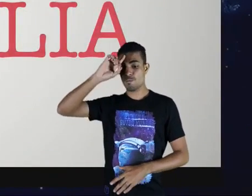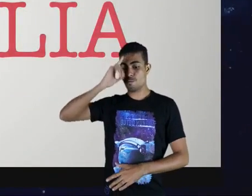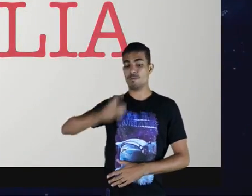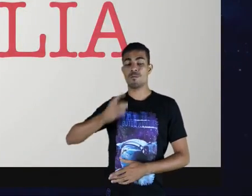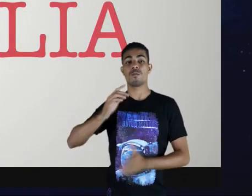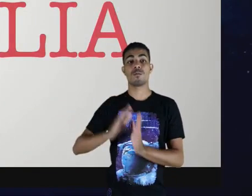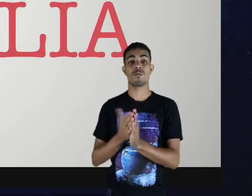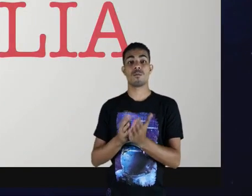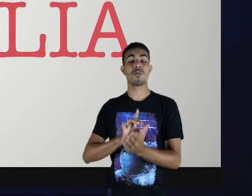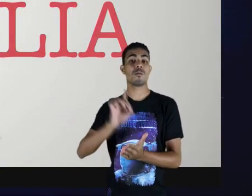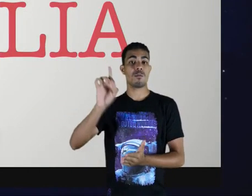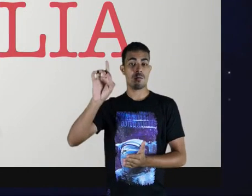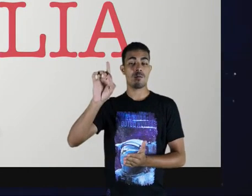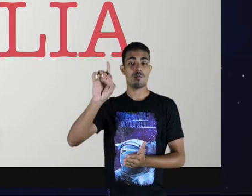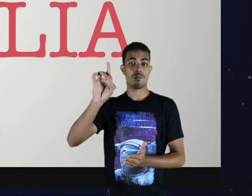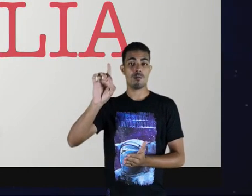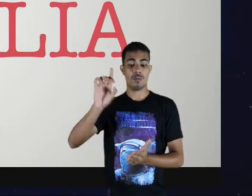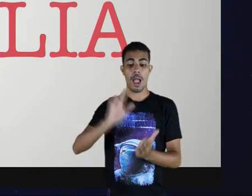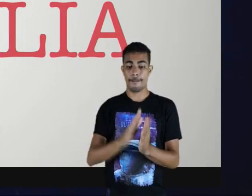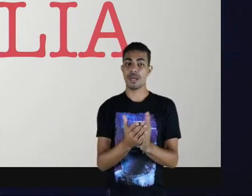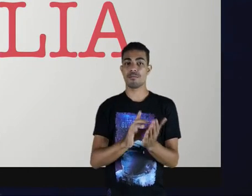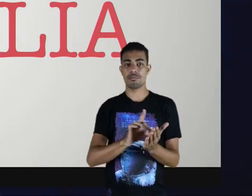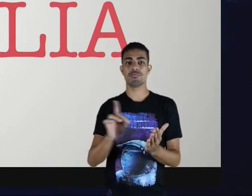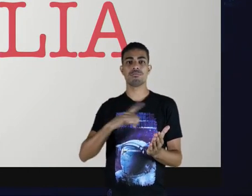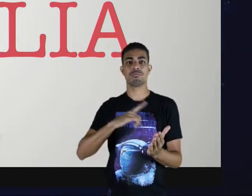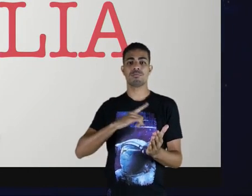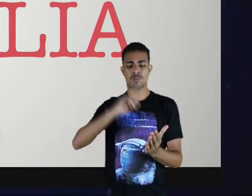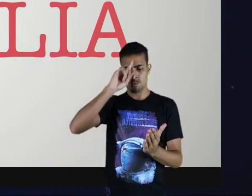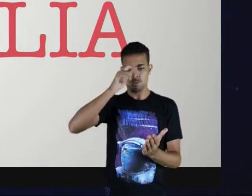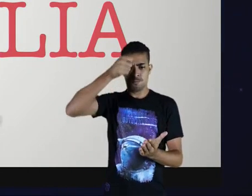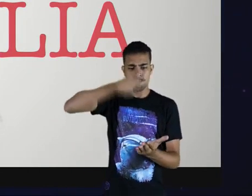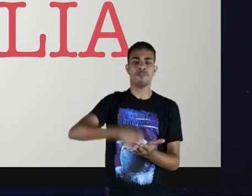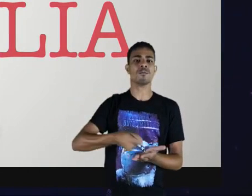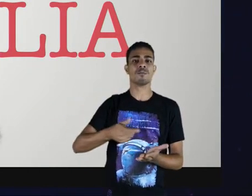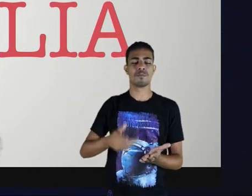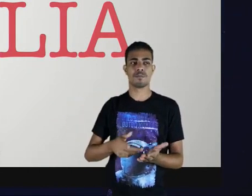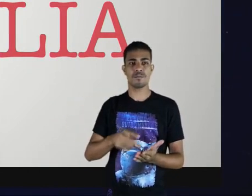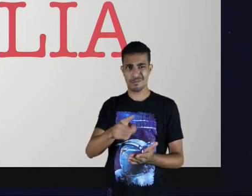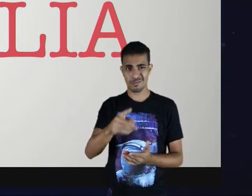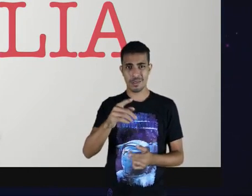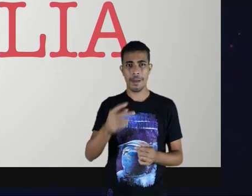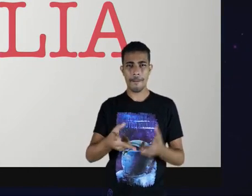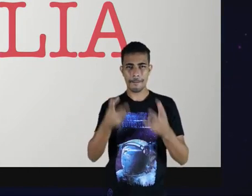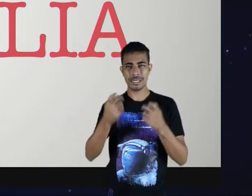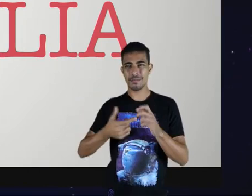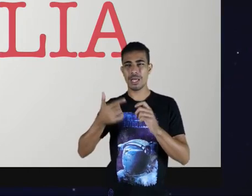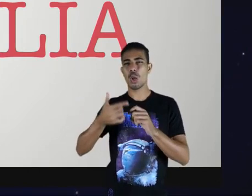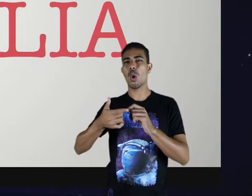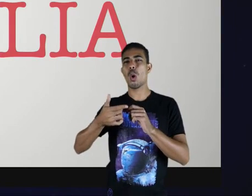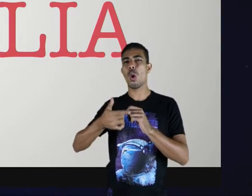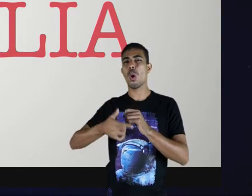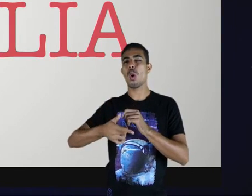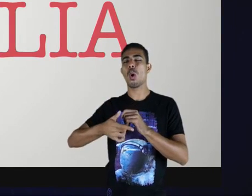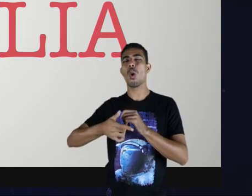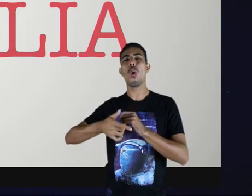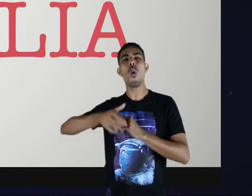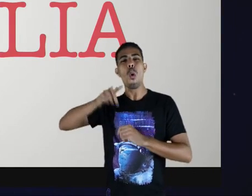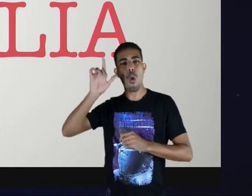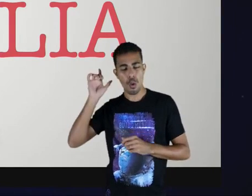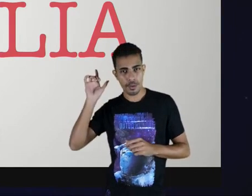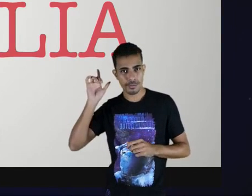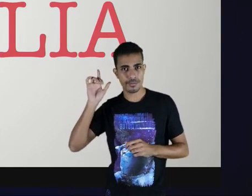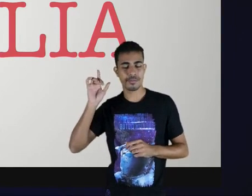autoridade da Bíblia. E hoje você percebeu, hoje, você viu ontem, que como nós estamos trabalhando no que diz respeito à Bíblia,